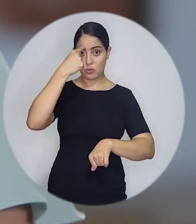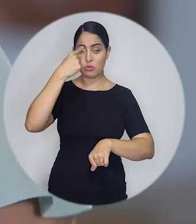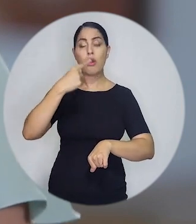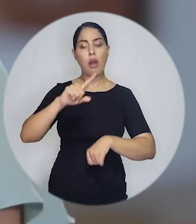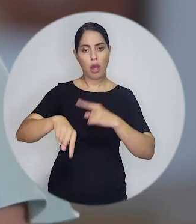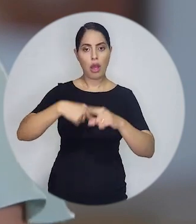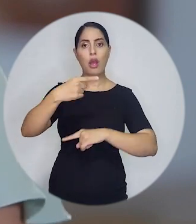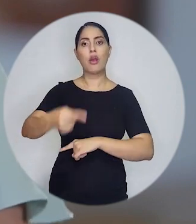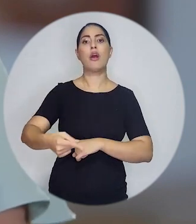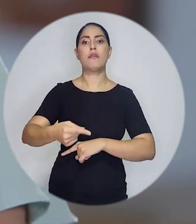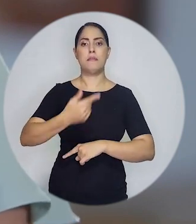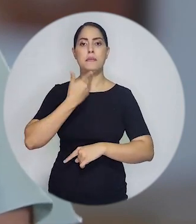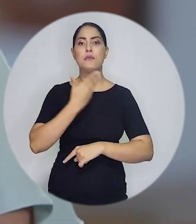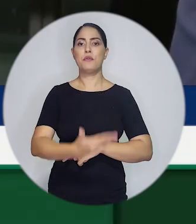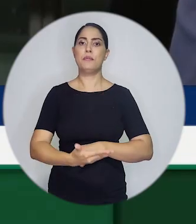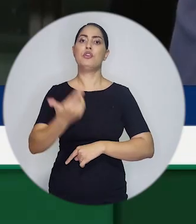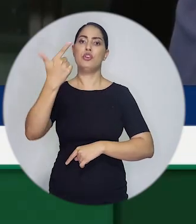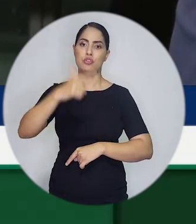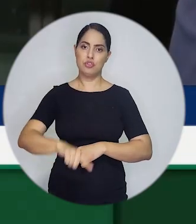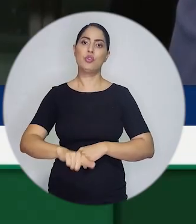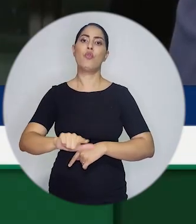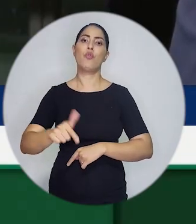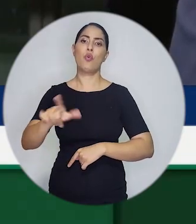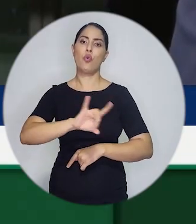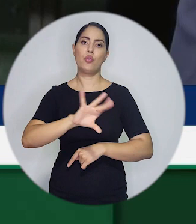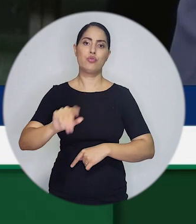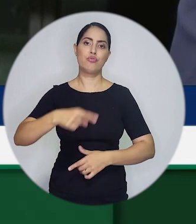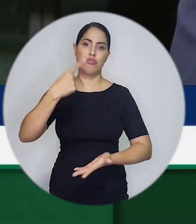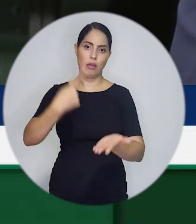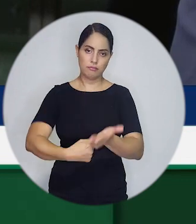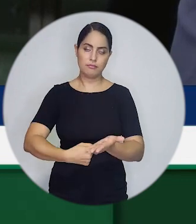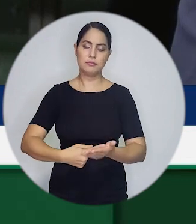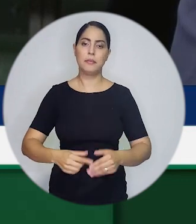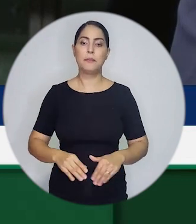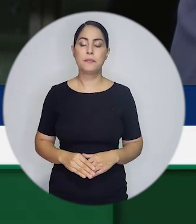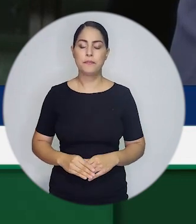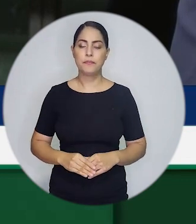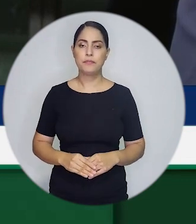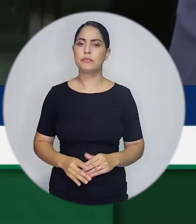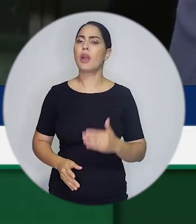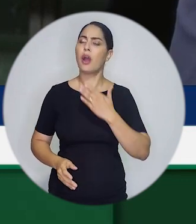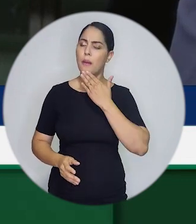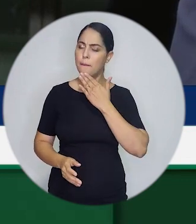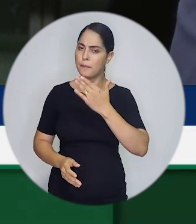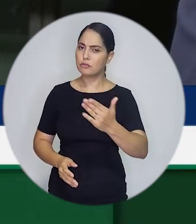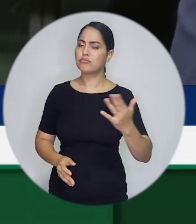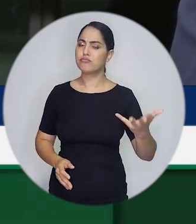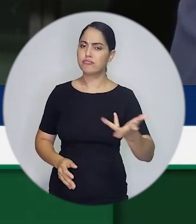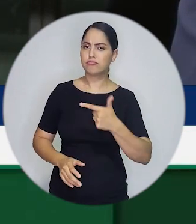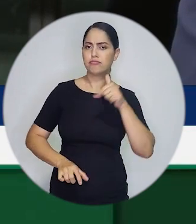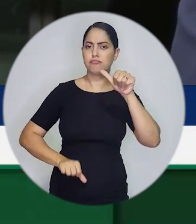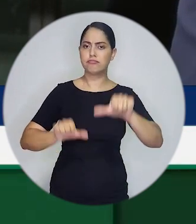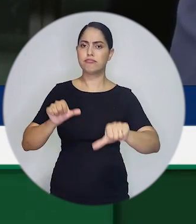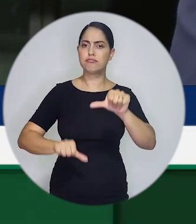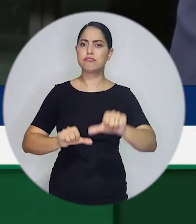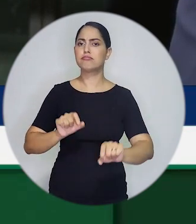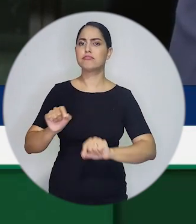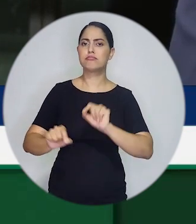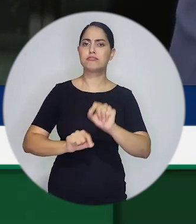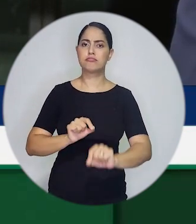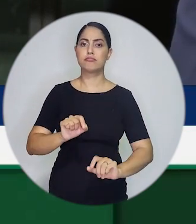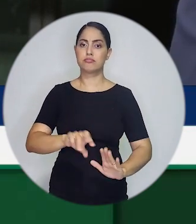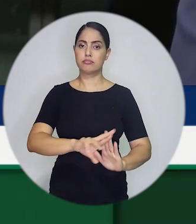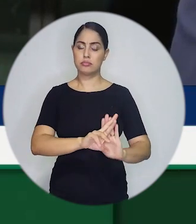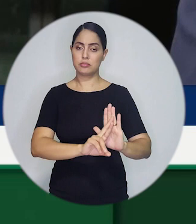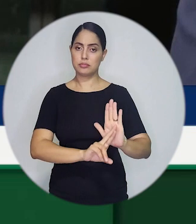que possam pedir a remarcação. É meritória a proposta em análise, que acrescenta dispositivos